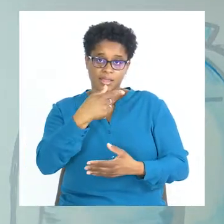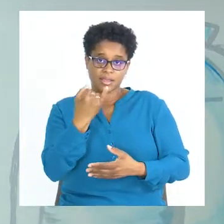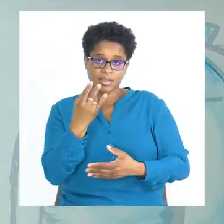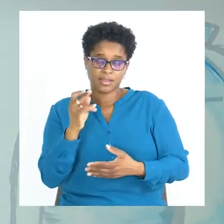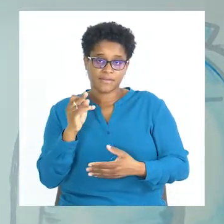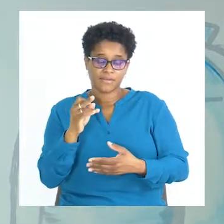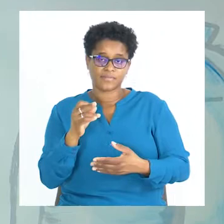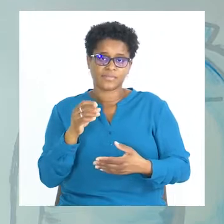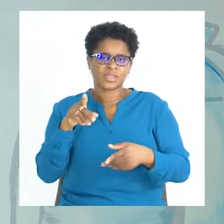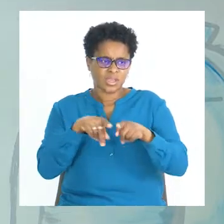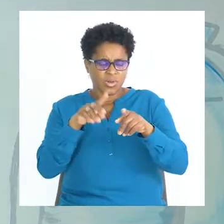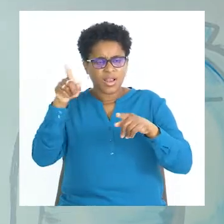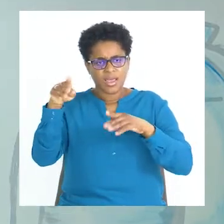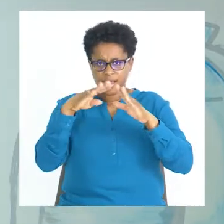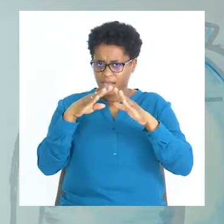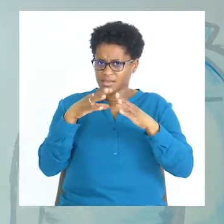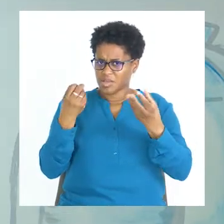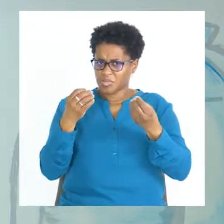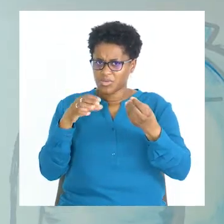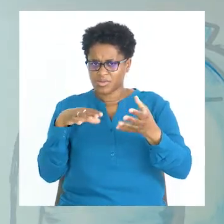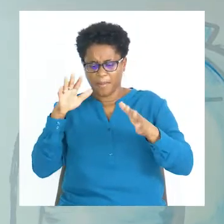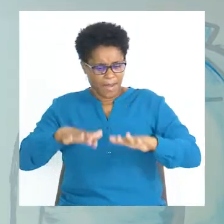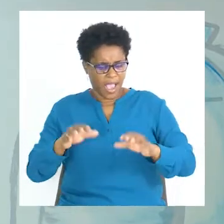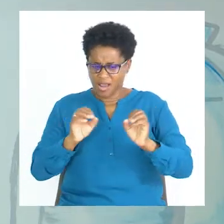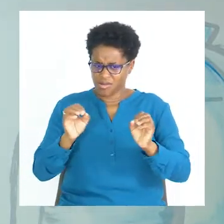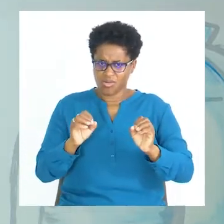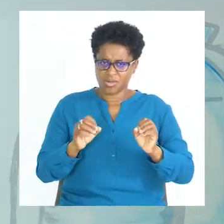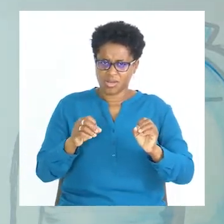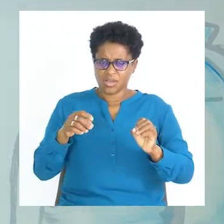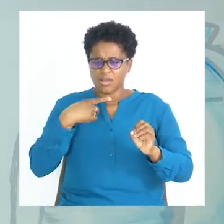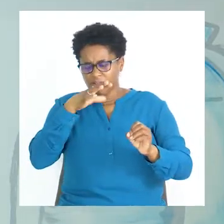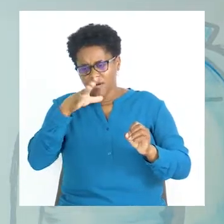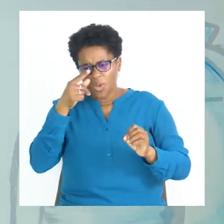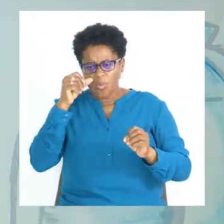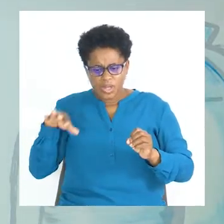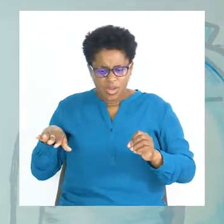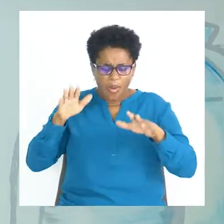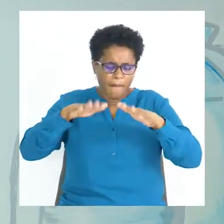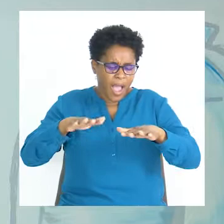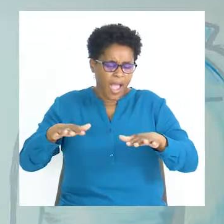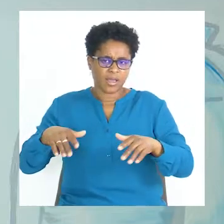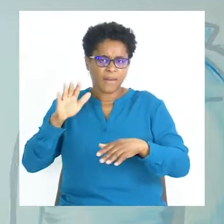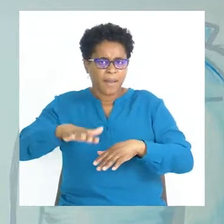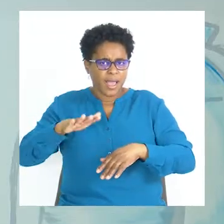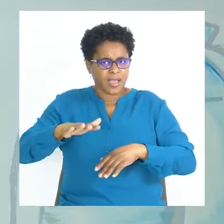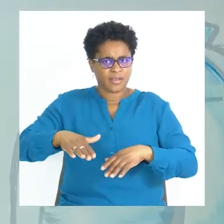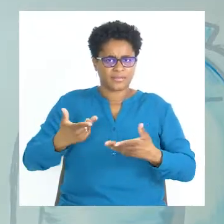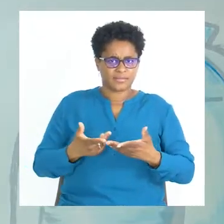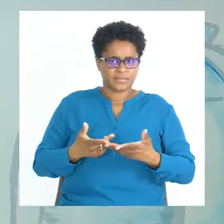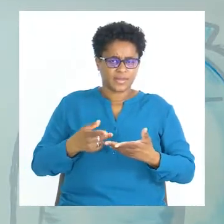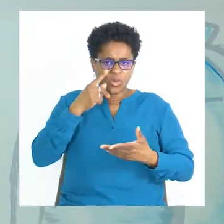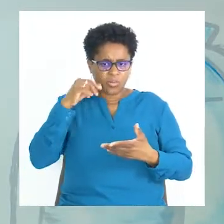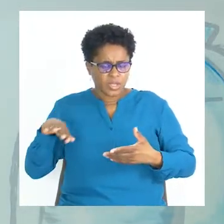em casa um irmãozinho que está lá muito inquieto. Oh menino, para! Rapaz, oh